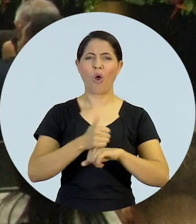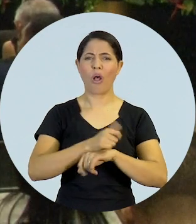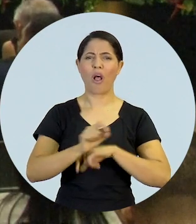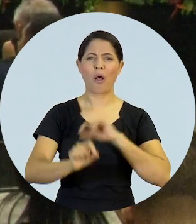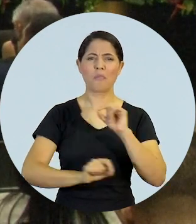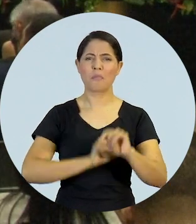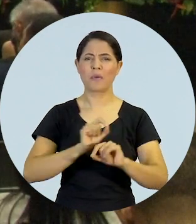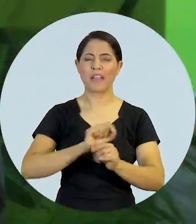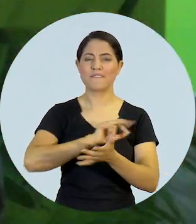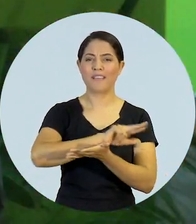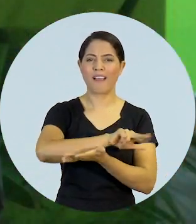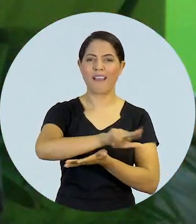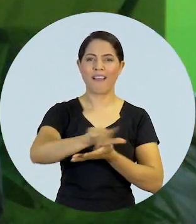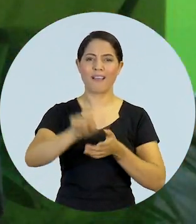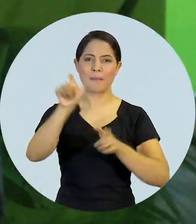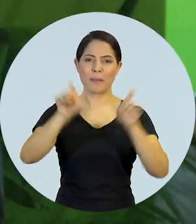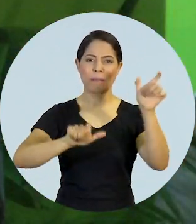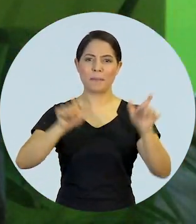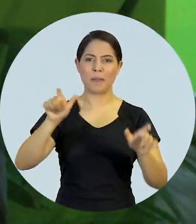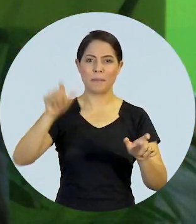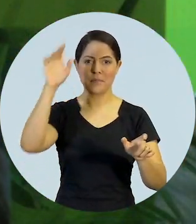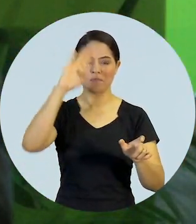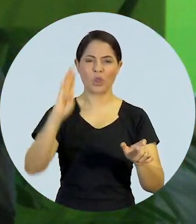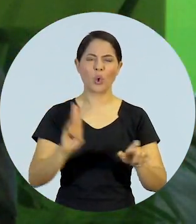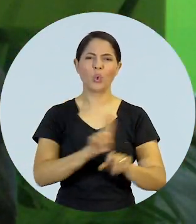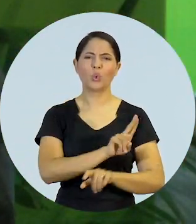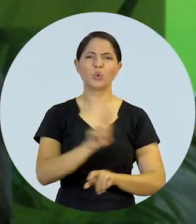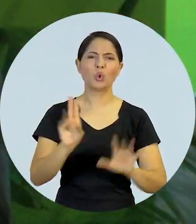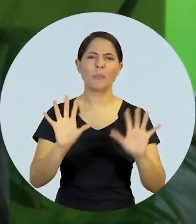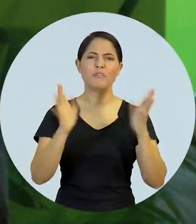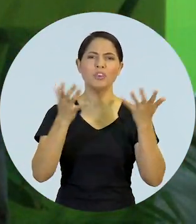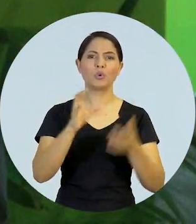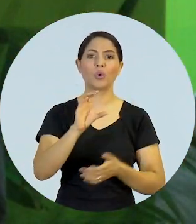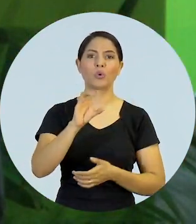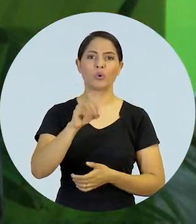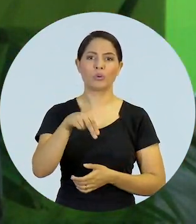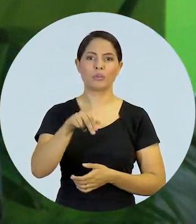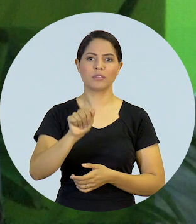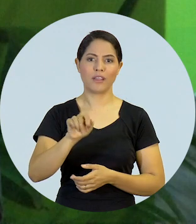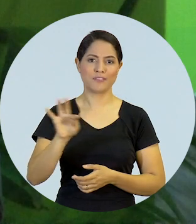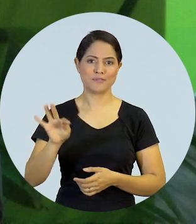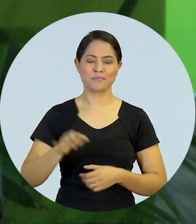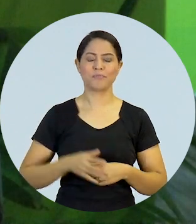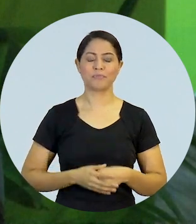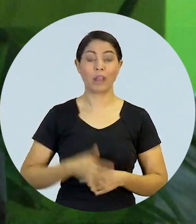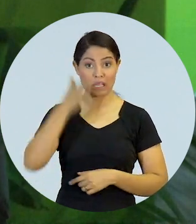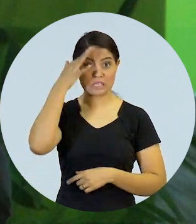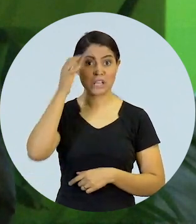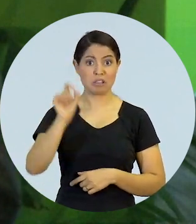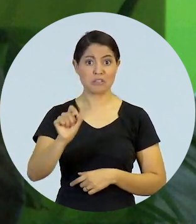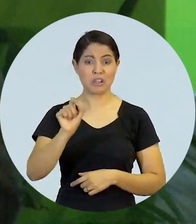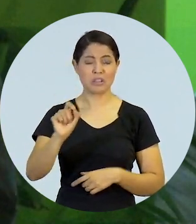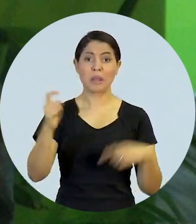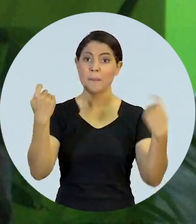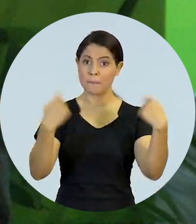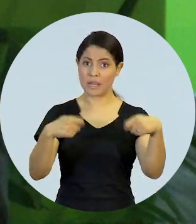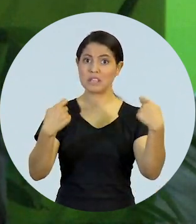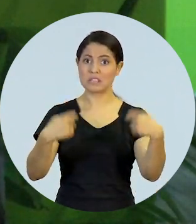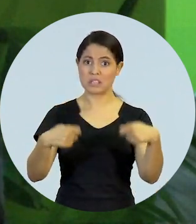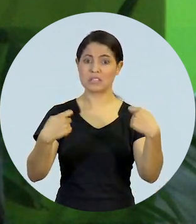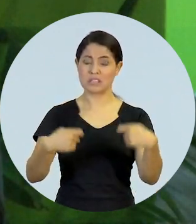maior congresso trabalhista da América Latina, o CONAT. Uma coisa certa, era preciso